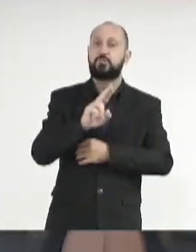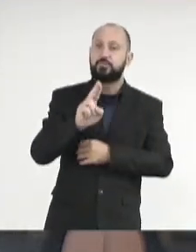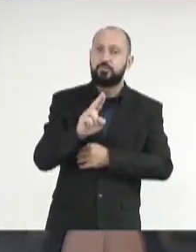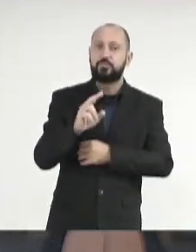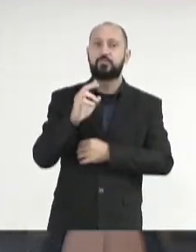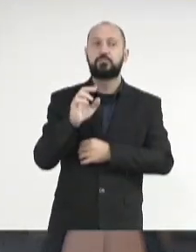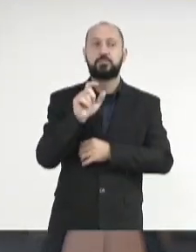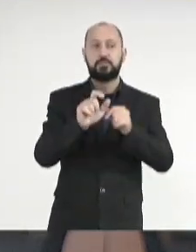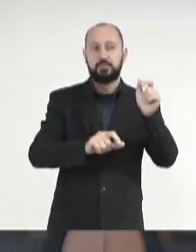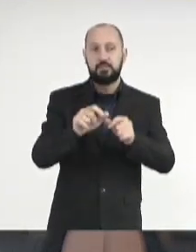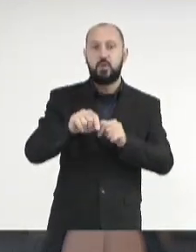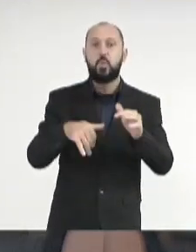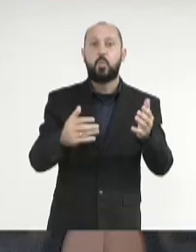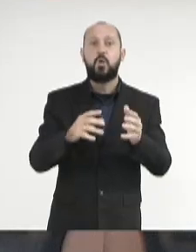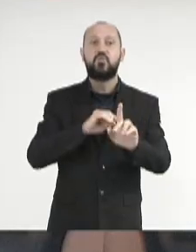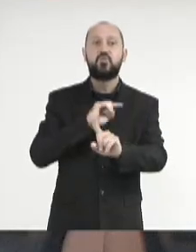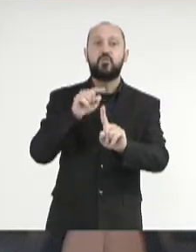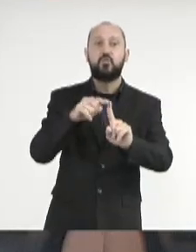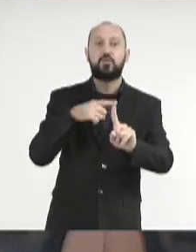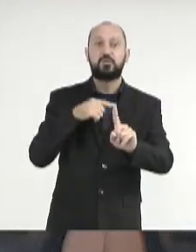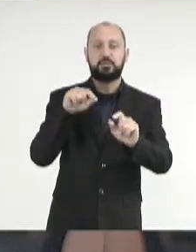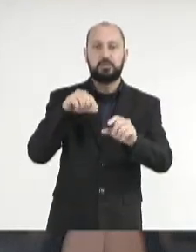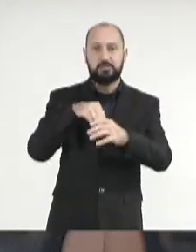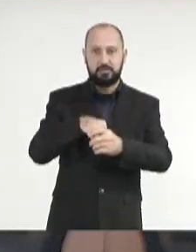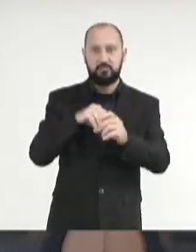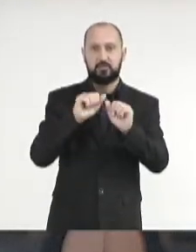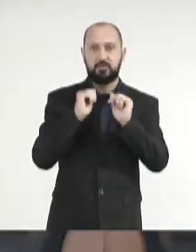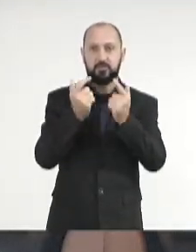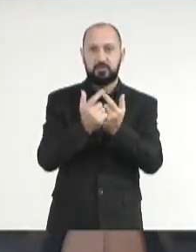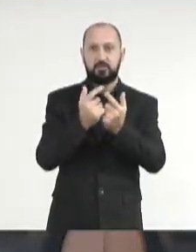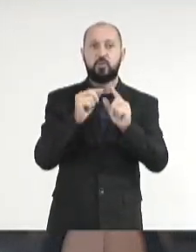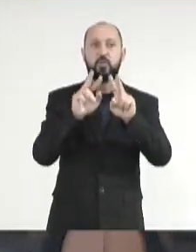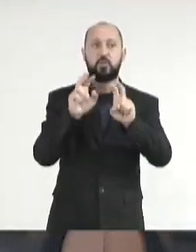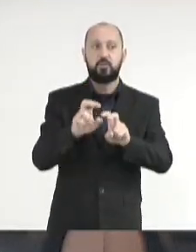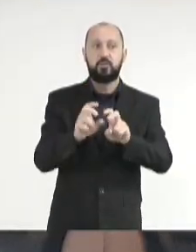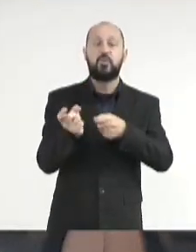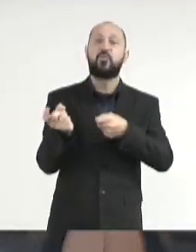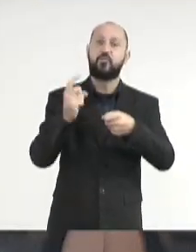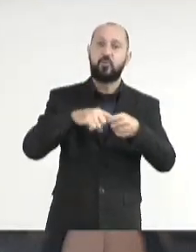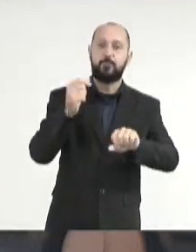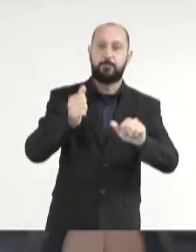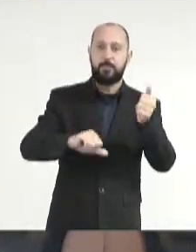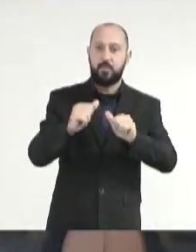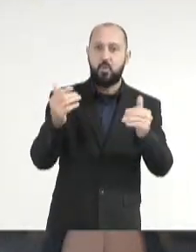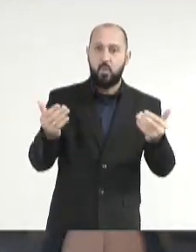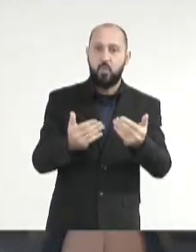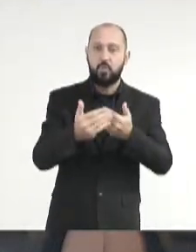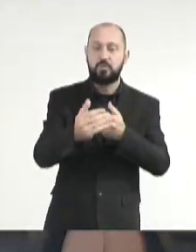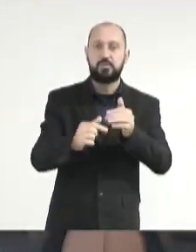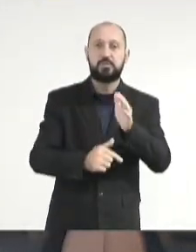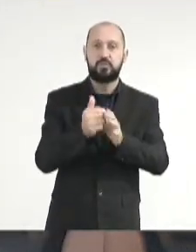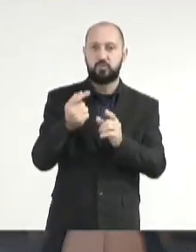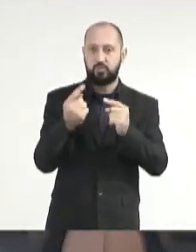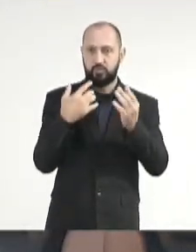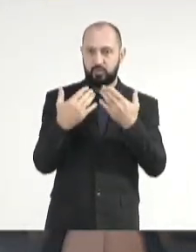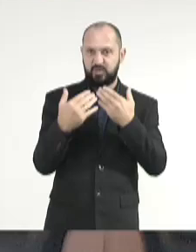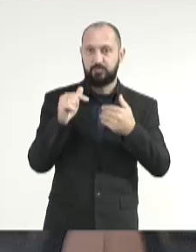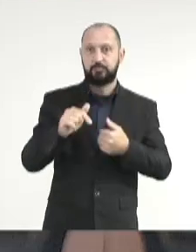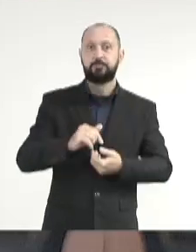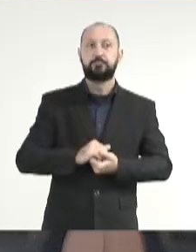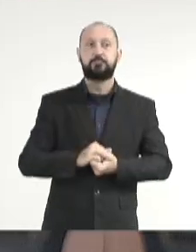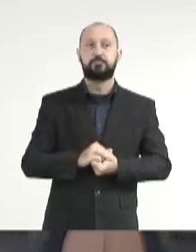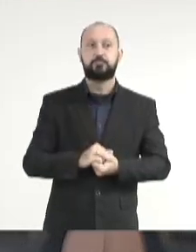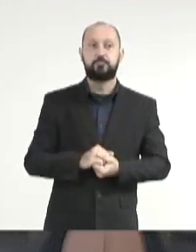das funções, quais funções existem dentro da Assembleia Legislativa, matéria que também volta para análise hoje em segunda discussão aqui no plenário Júlio